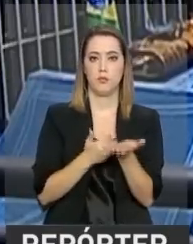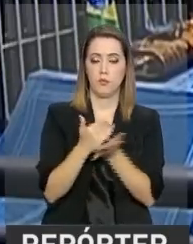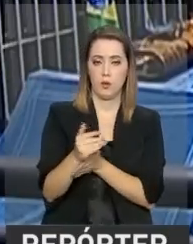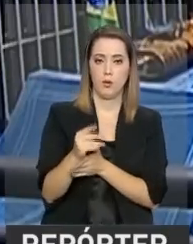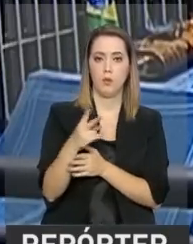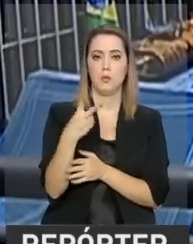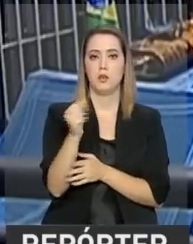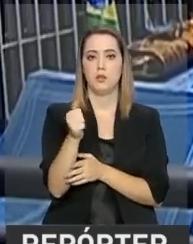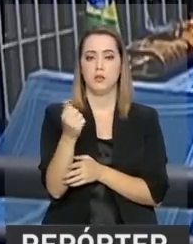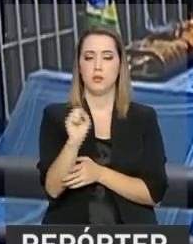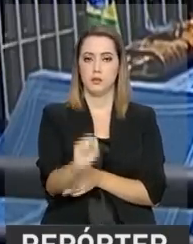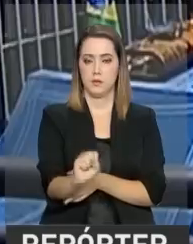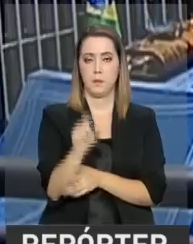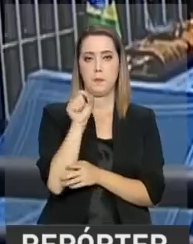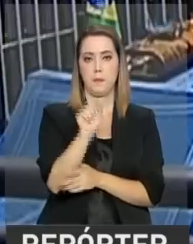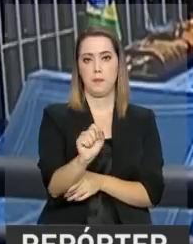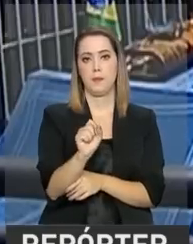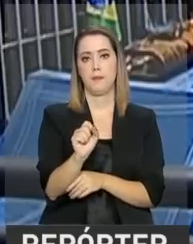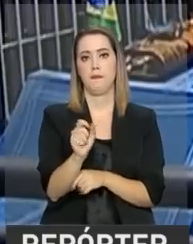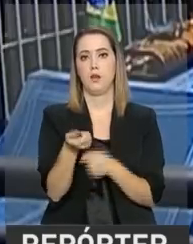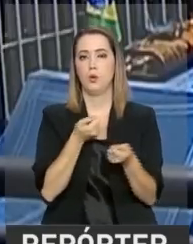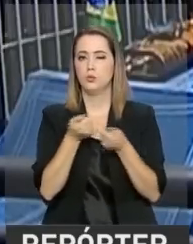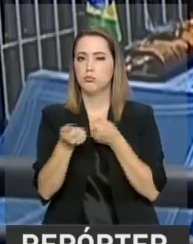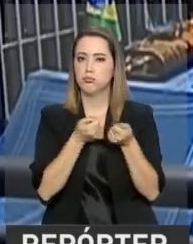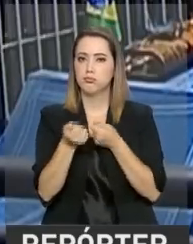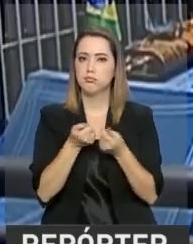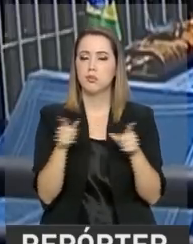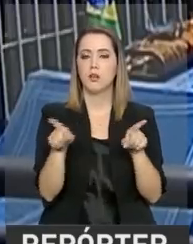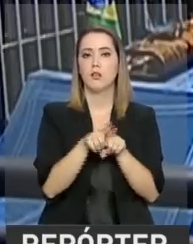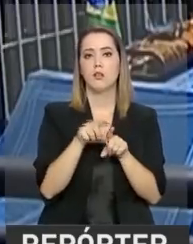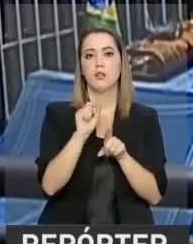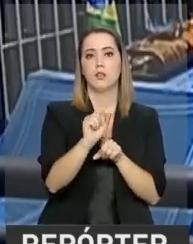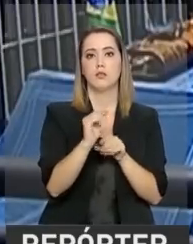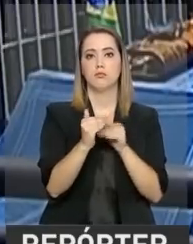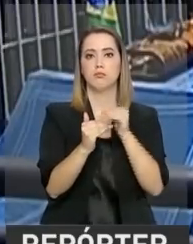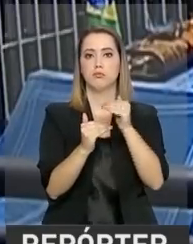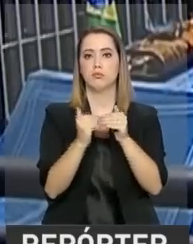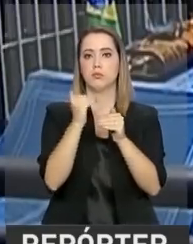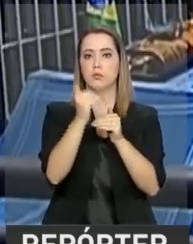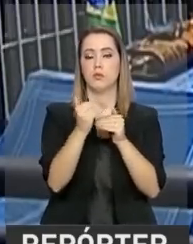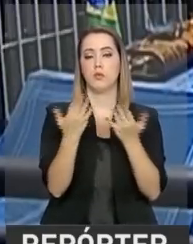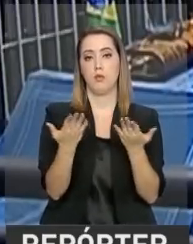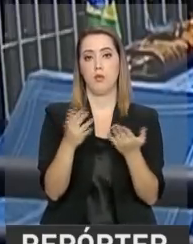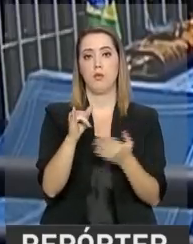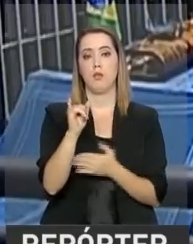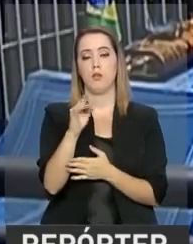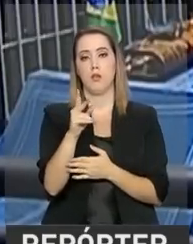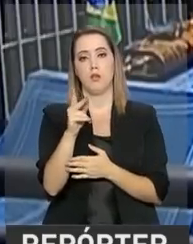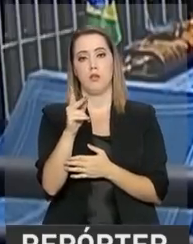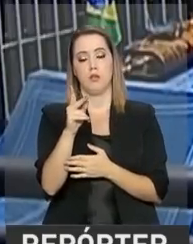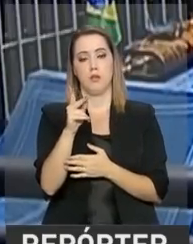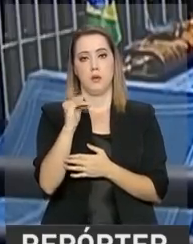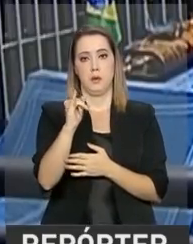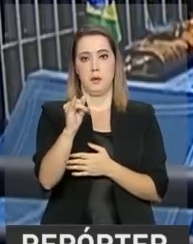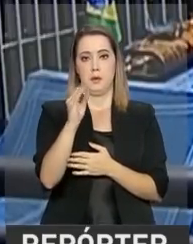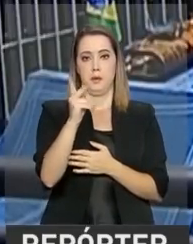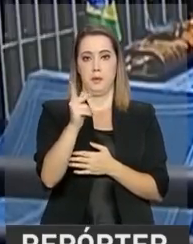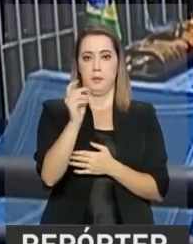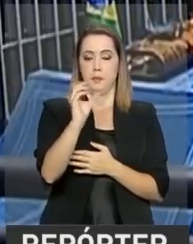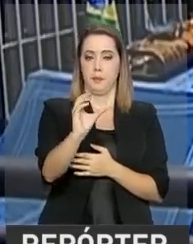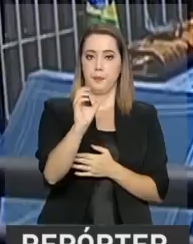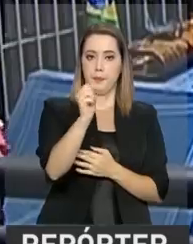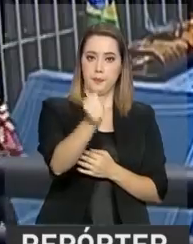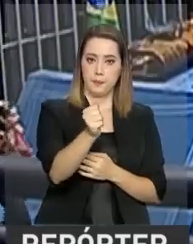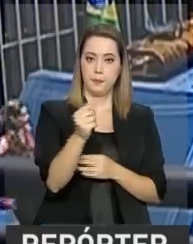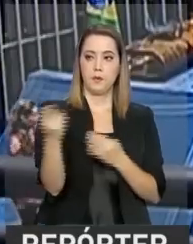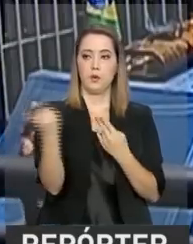de 2018, a correção do aumento dos gastos públicos vai ser pelo índice oficial de inflação, o IPCA,